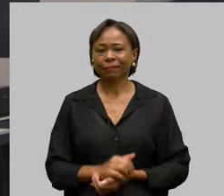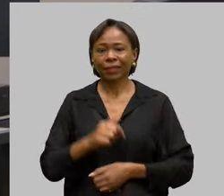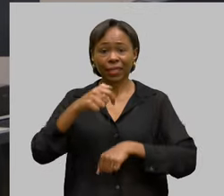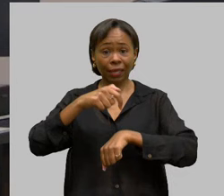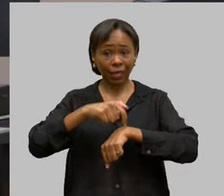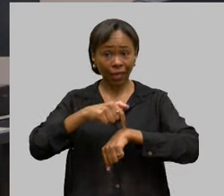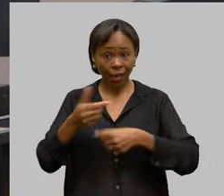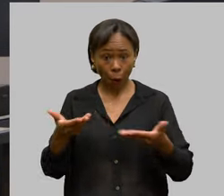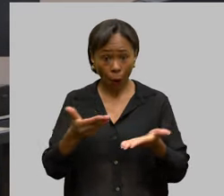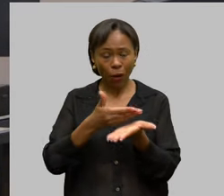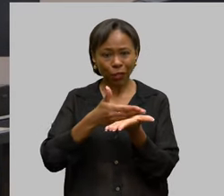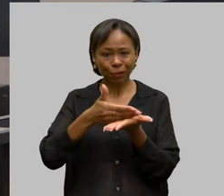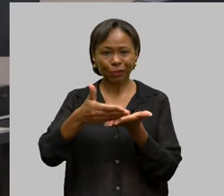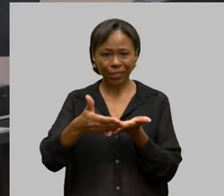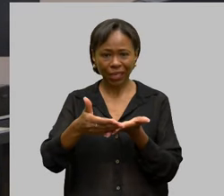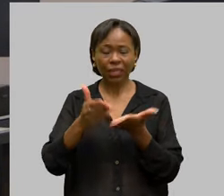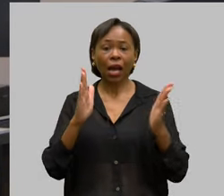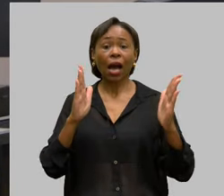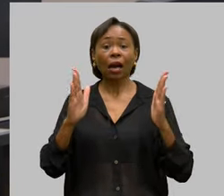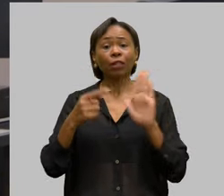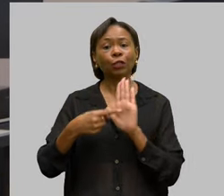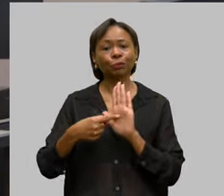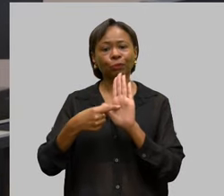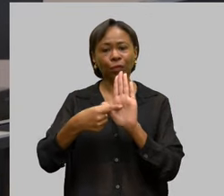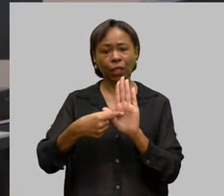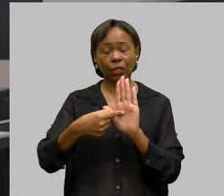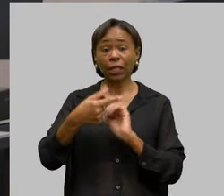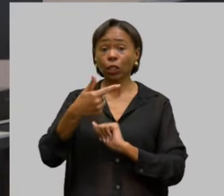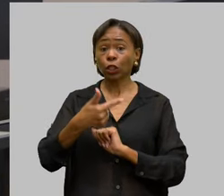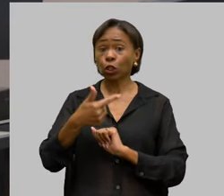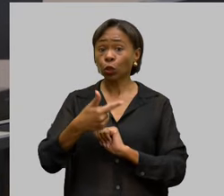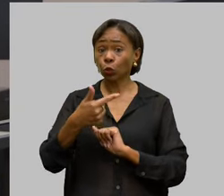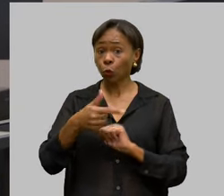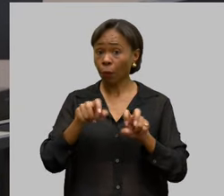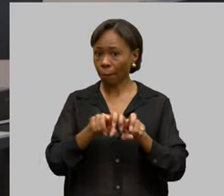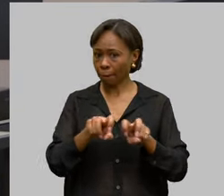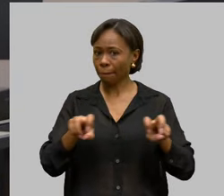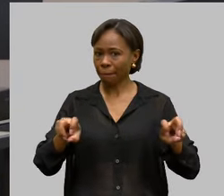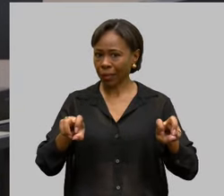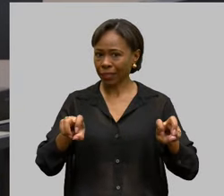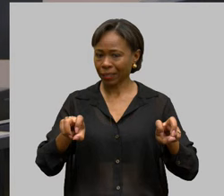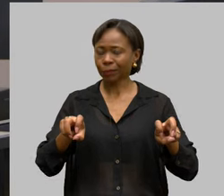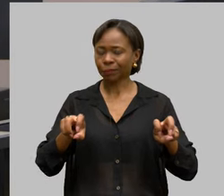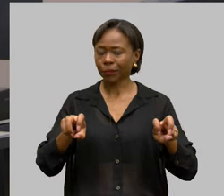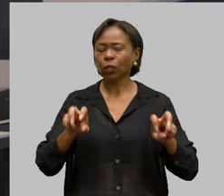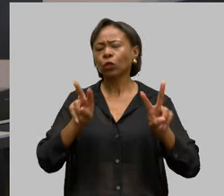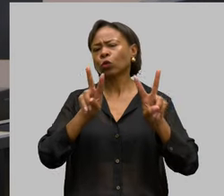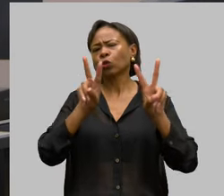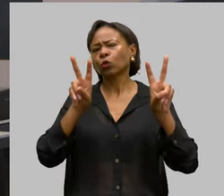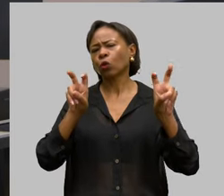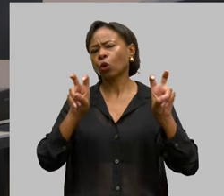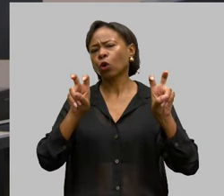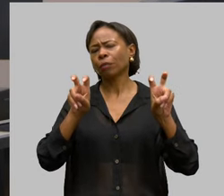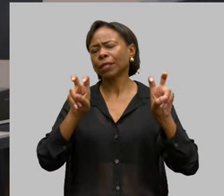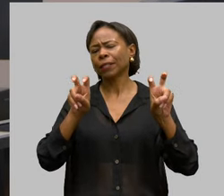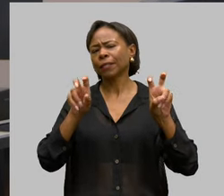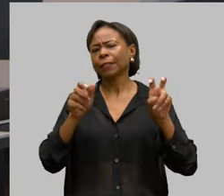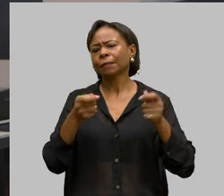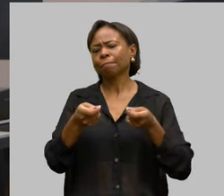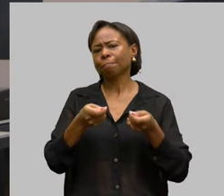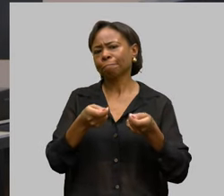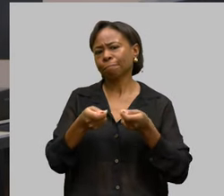damos iní a fase de Exposições da segunda mesa de trabalho sobre equilíbrio financeiro e